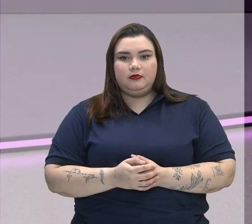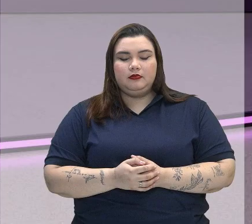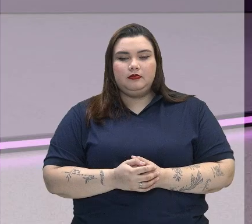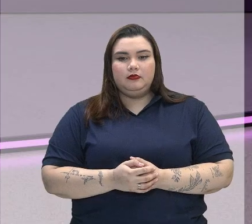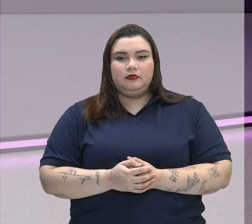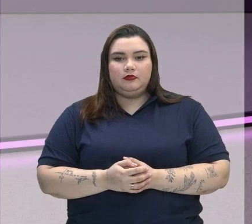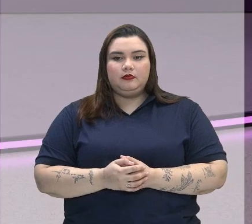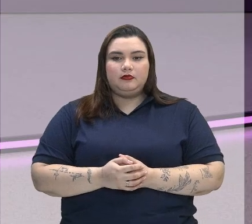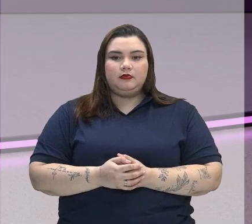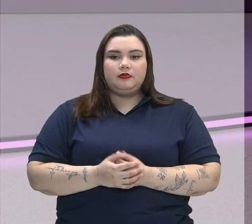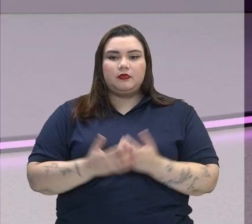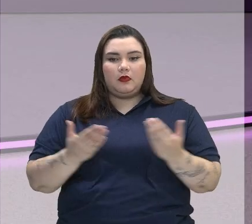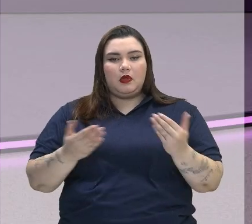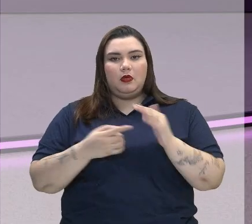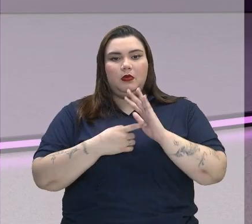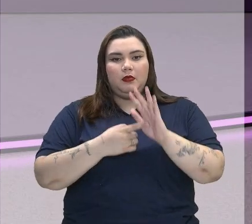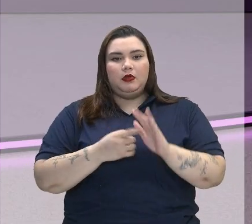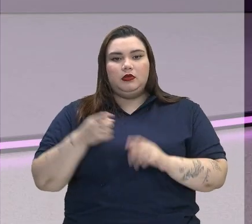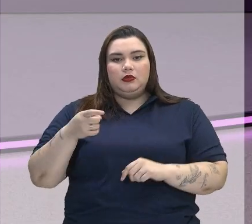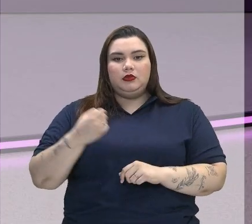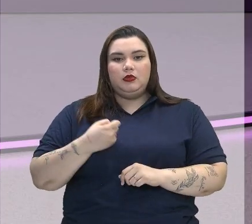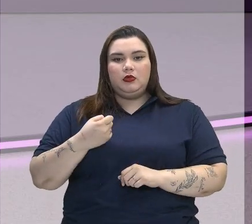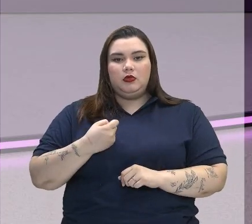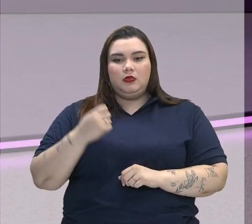Então está aí localizado o número φ,